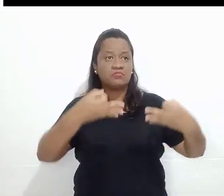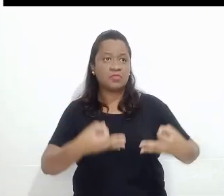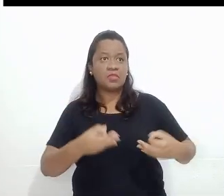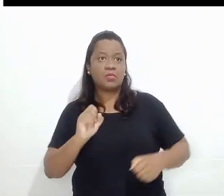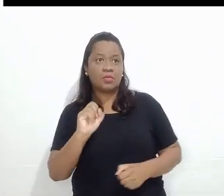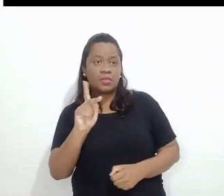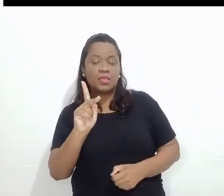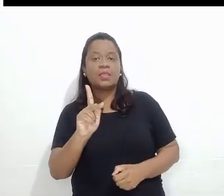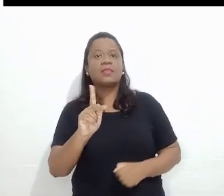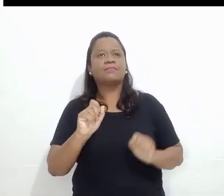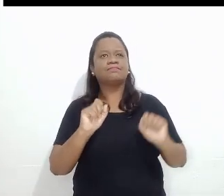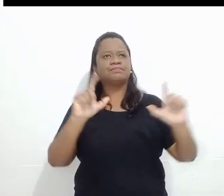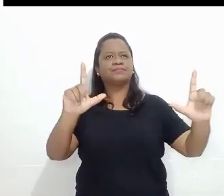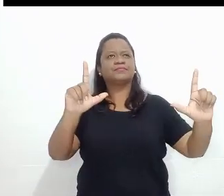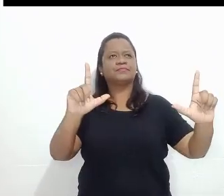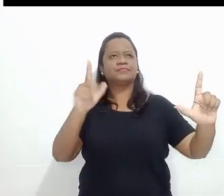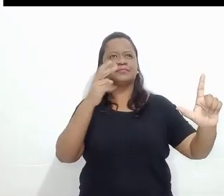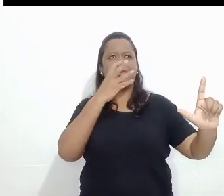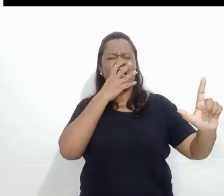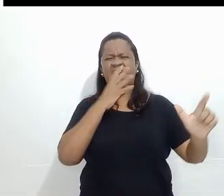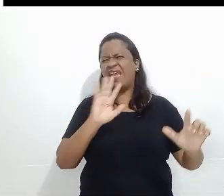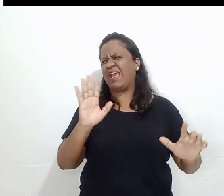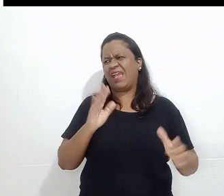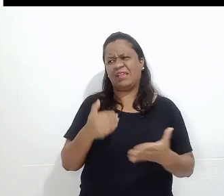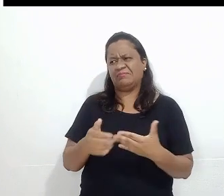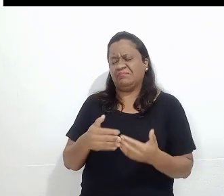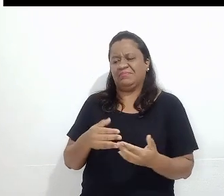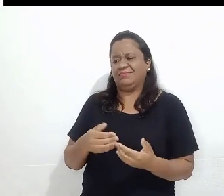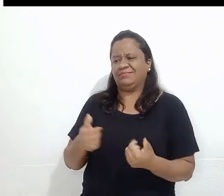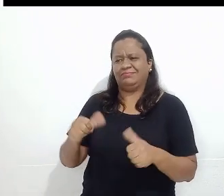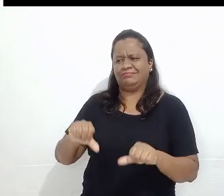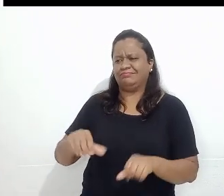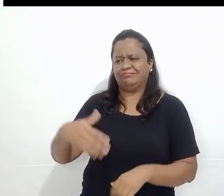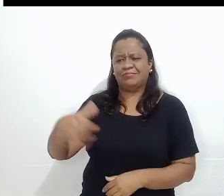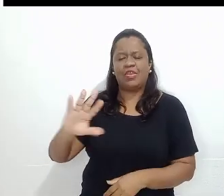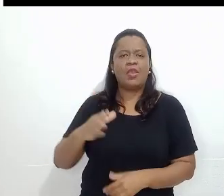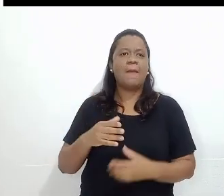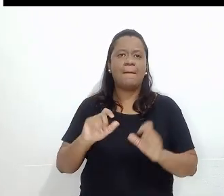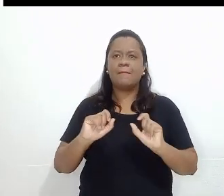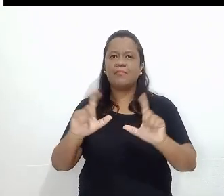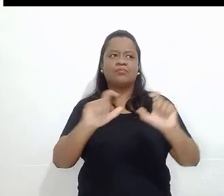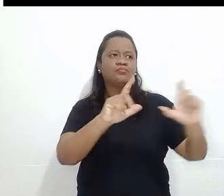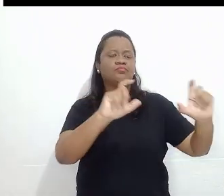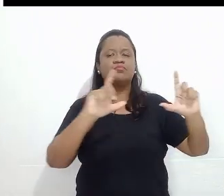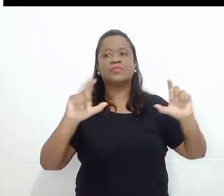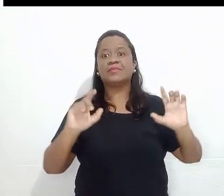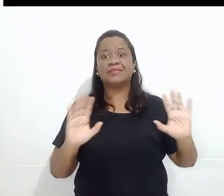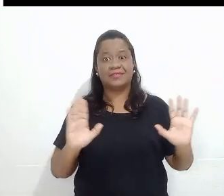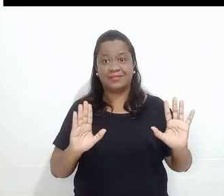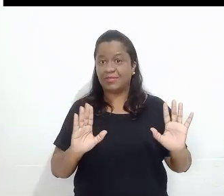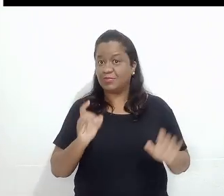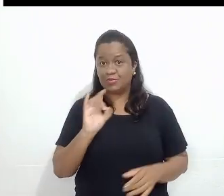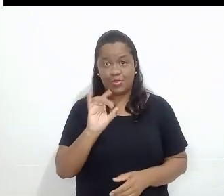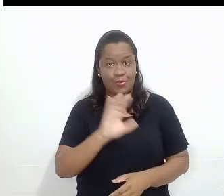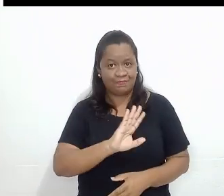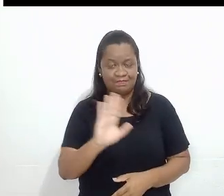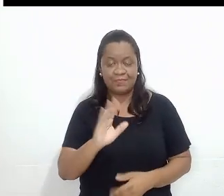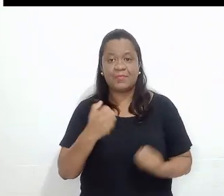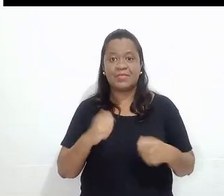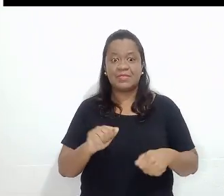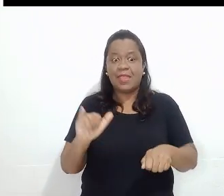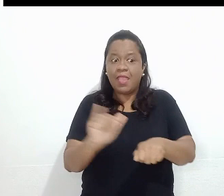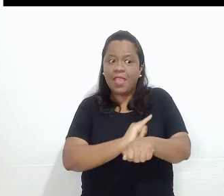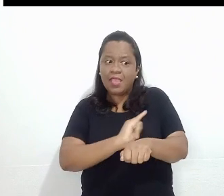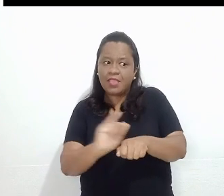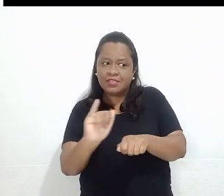acesso a isso. Aí, é besteira, é só botar lá os monitores. Não é só botar os monitores, tá? Você tem que colocar